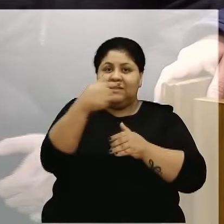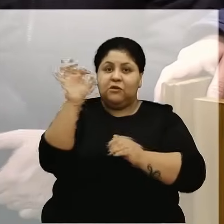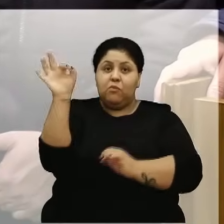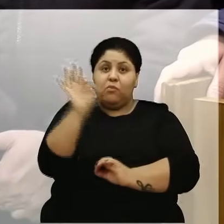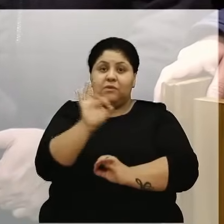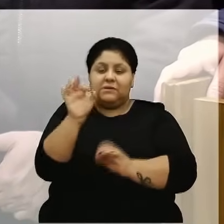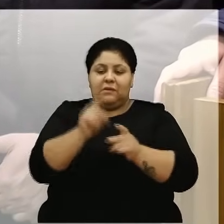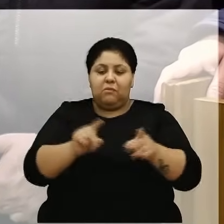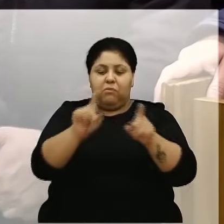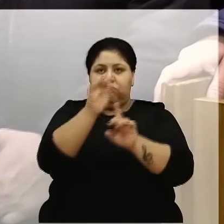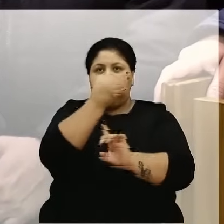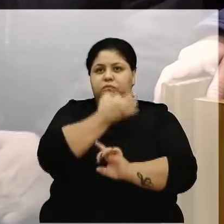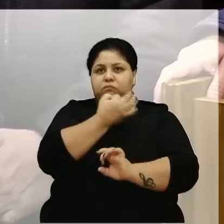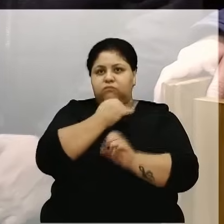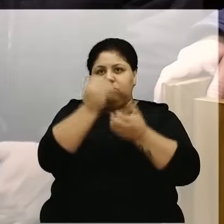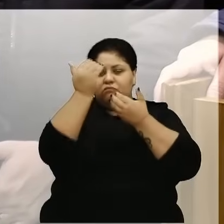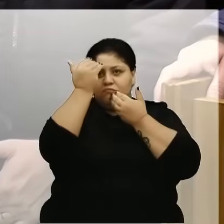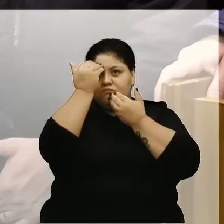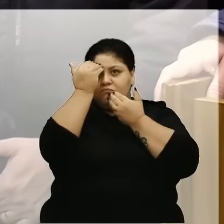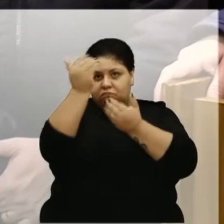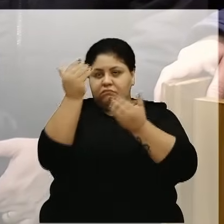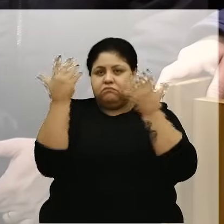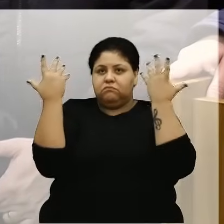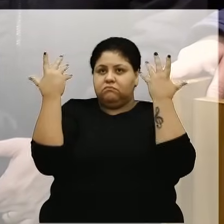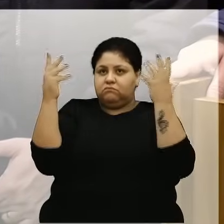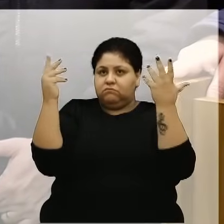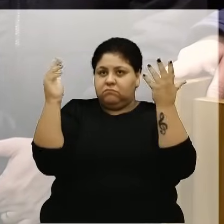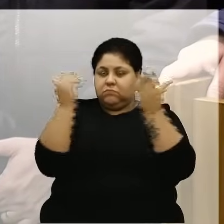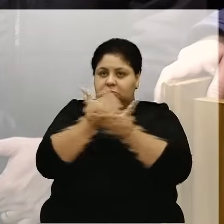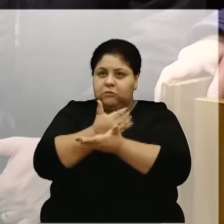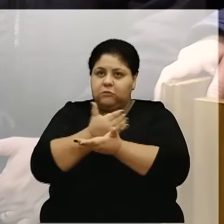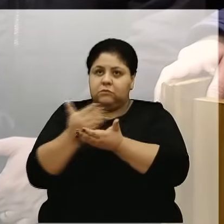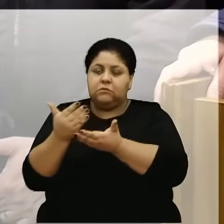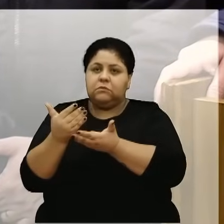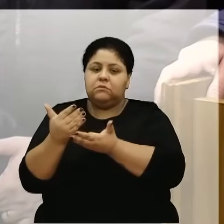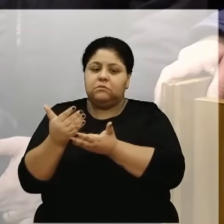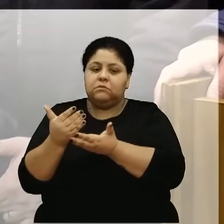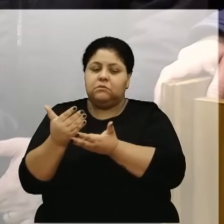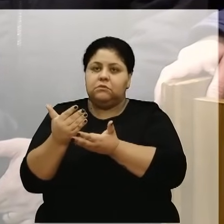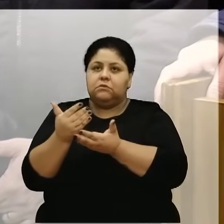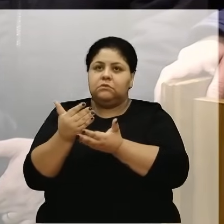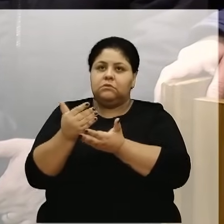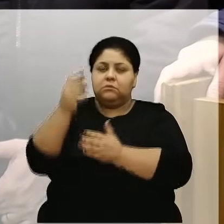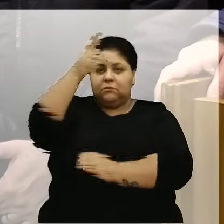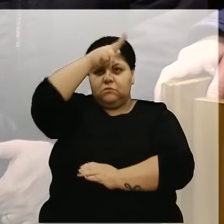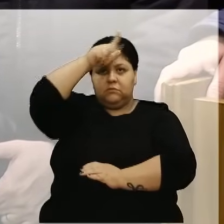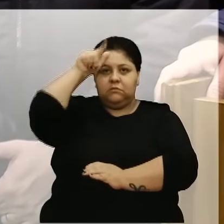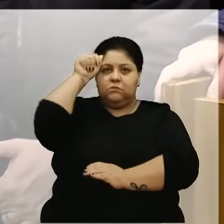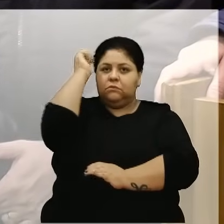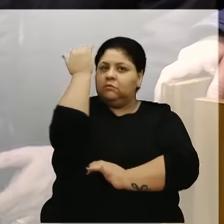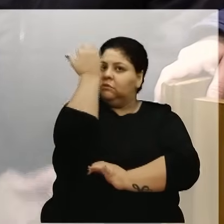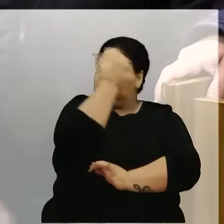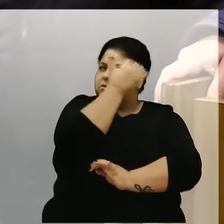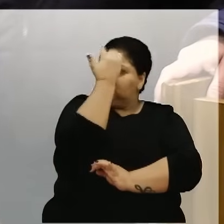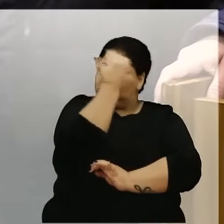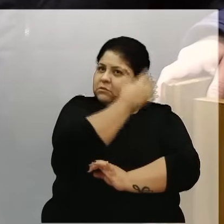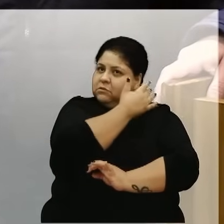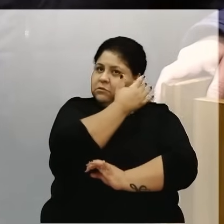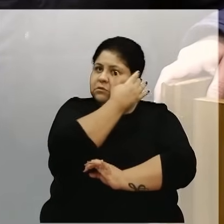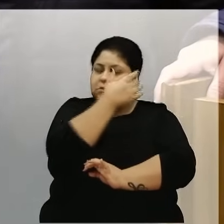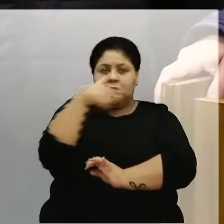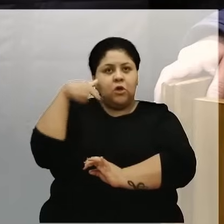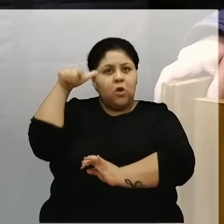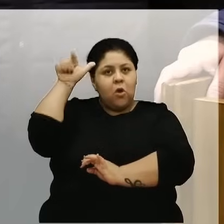Tá? Muito obrigado pelos senhores para abrir esse espaço. Prefeito municipal Adiló, desde ontem